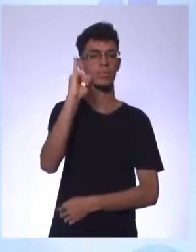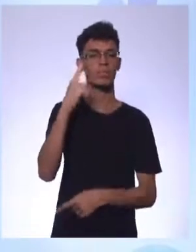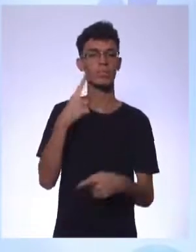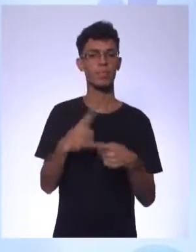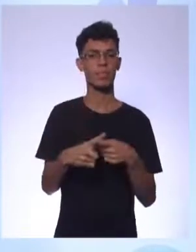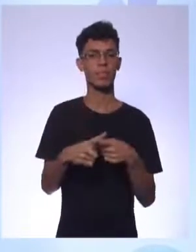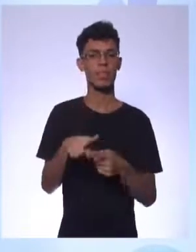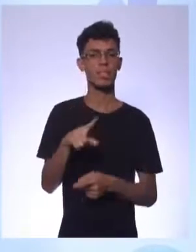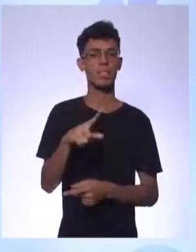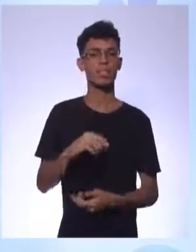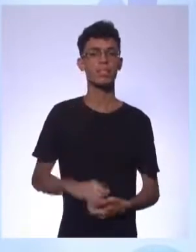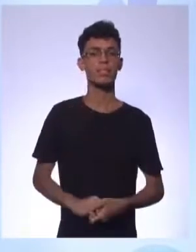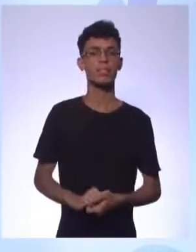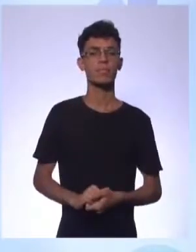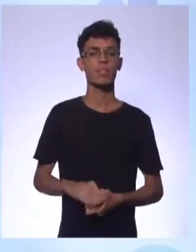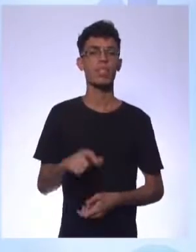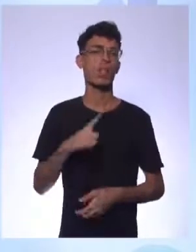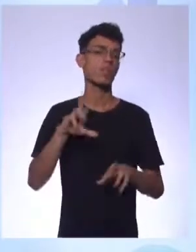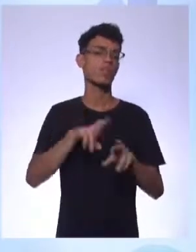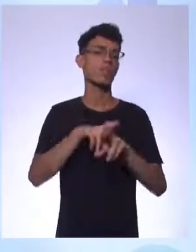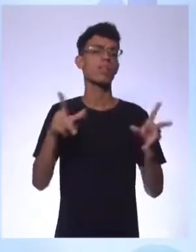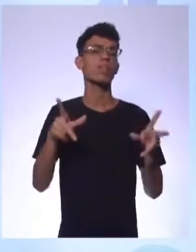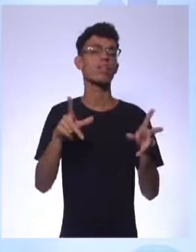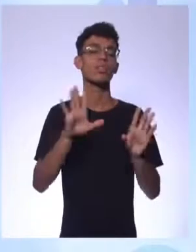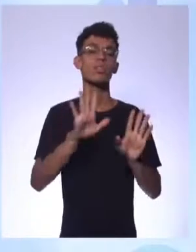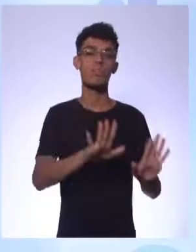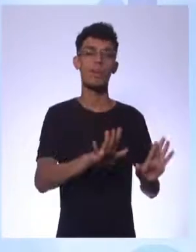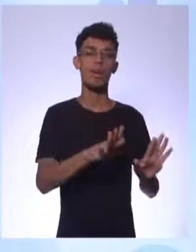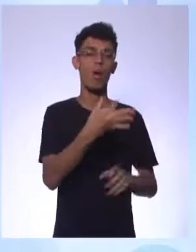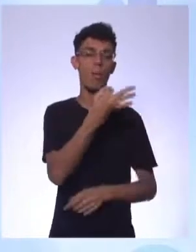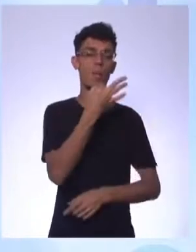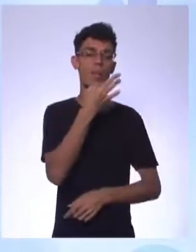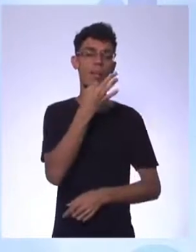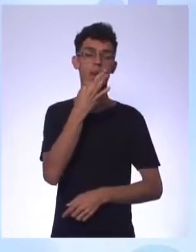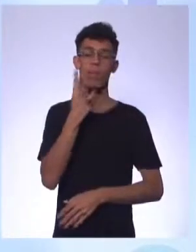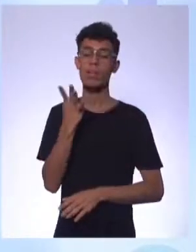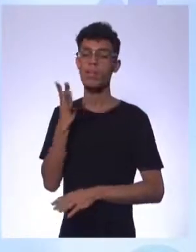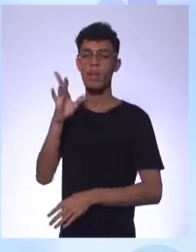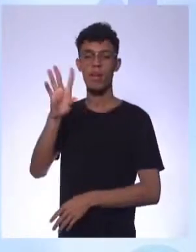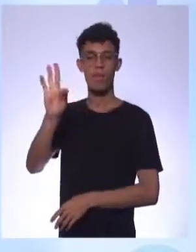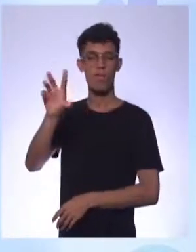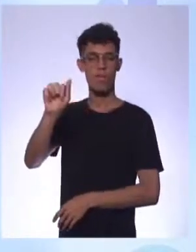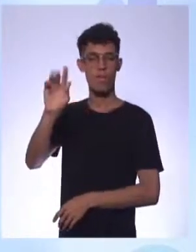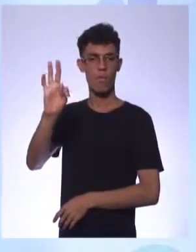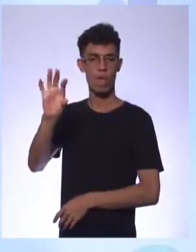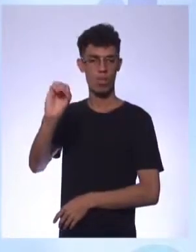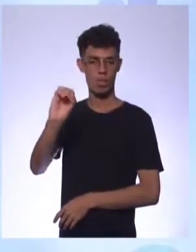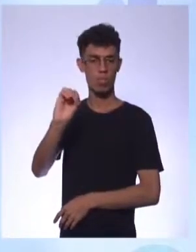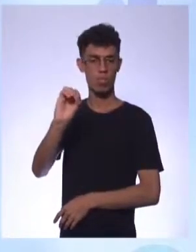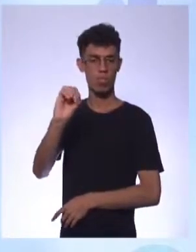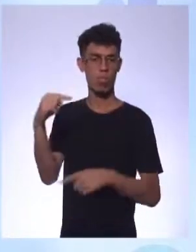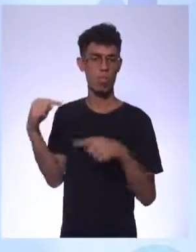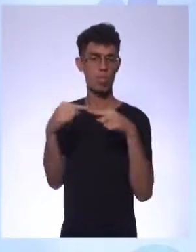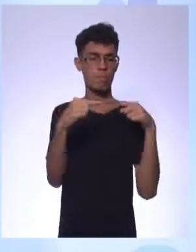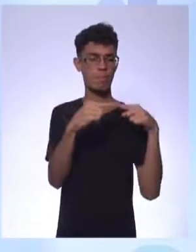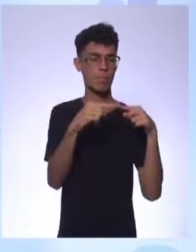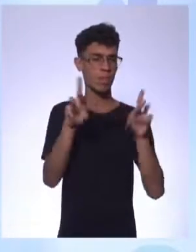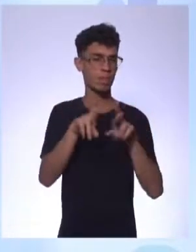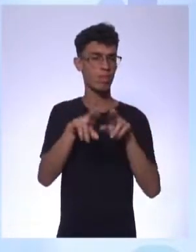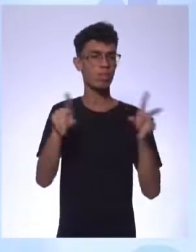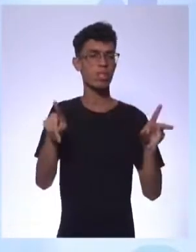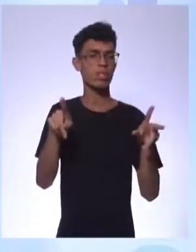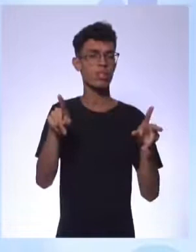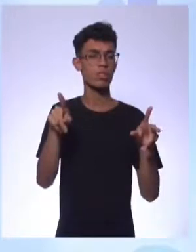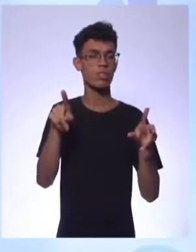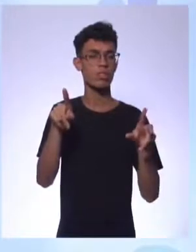porque vamos falar sobre a diferença entre opinião e fato, que é algo irrelevante. É bom se posicionar no mundo,